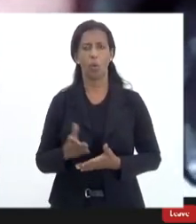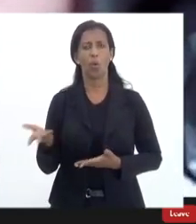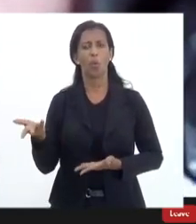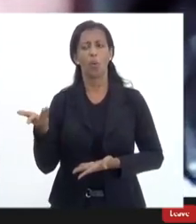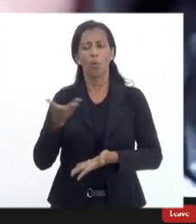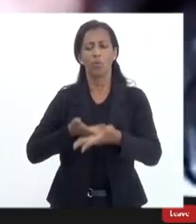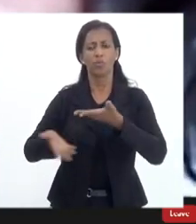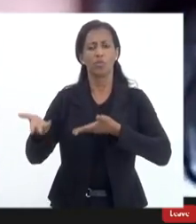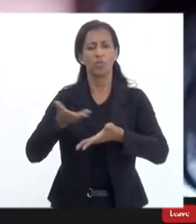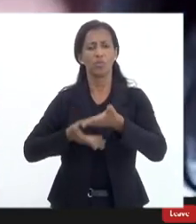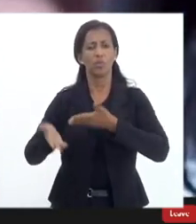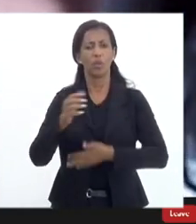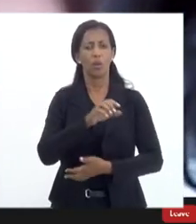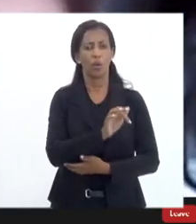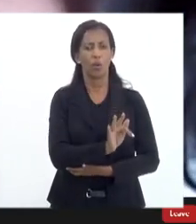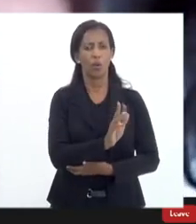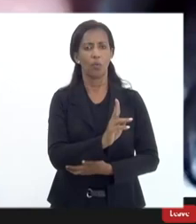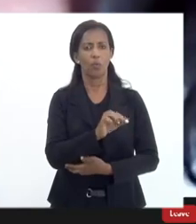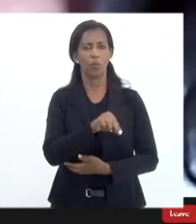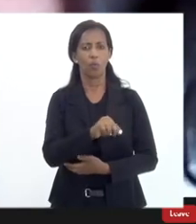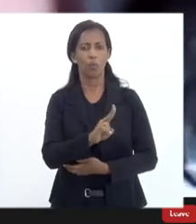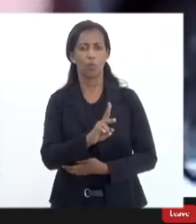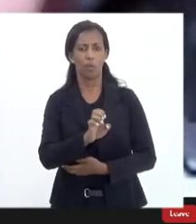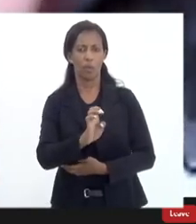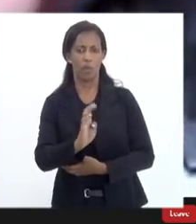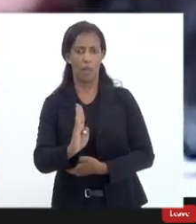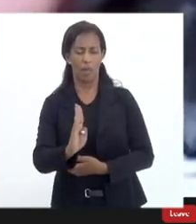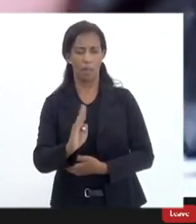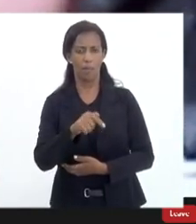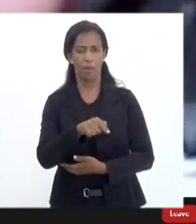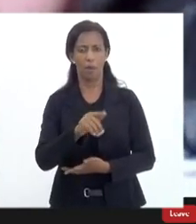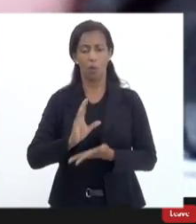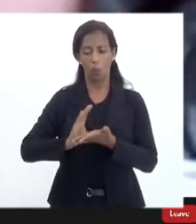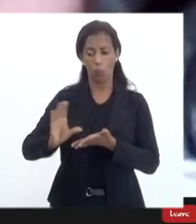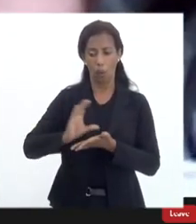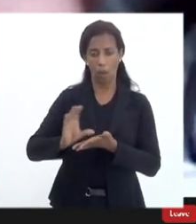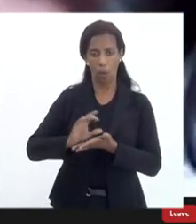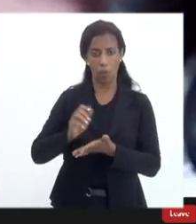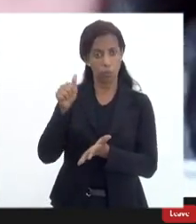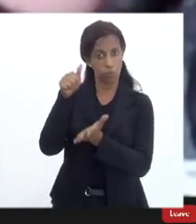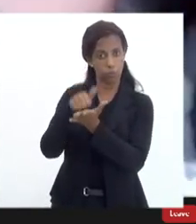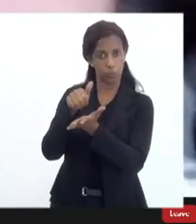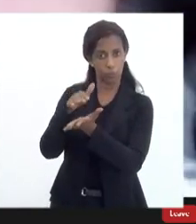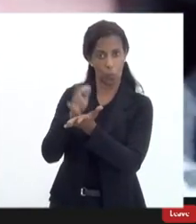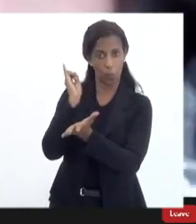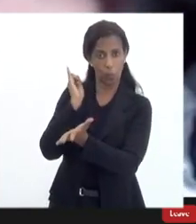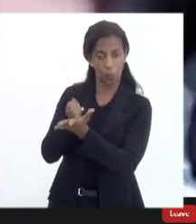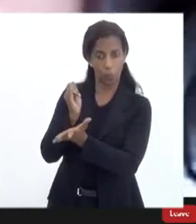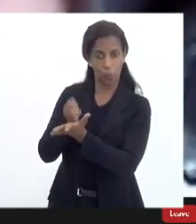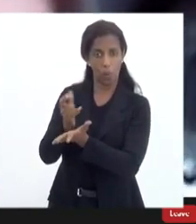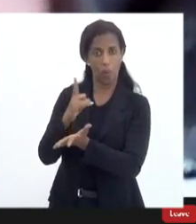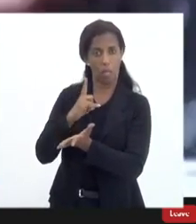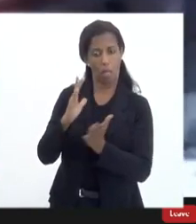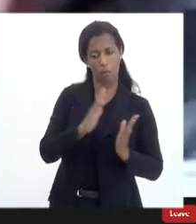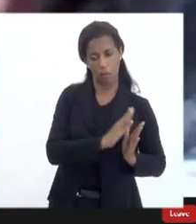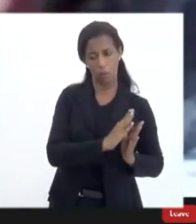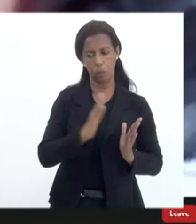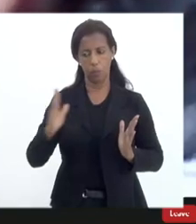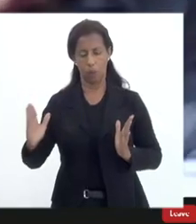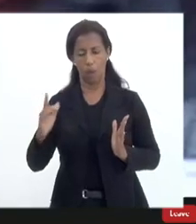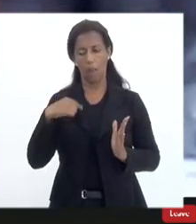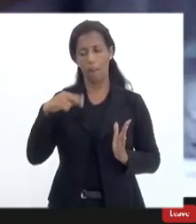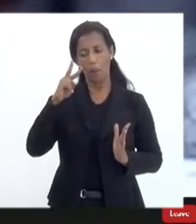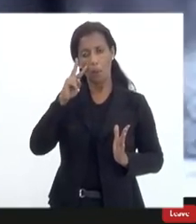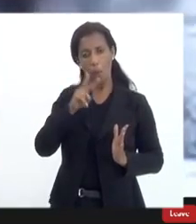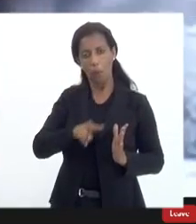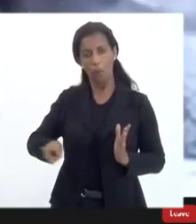do Fundeb, apenas a aplicação dos recursos provenientes de impostos corre um ritmo maior, que é bom